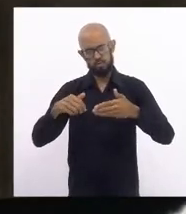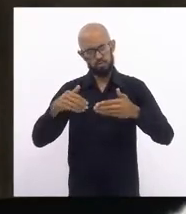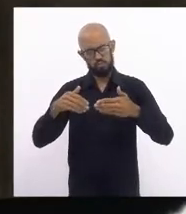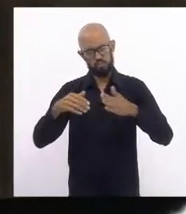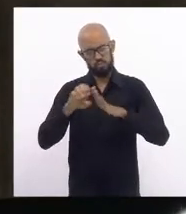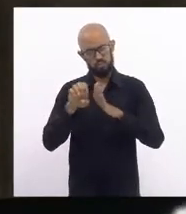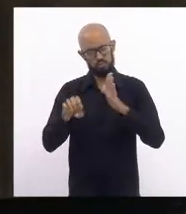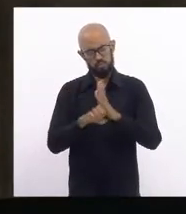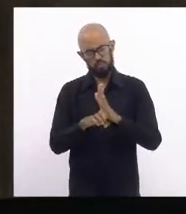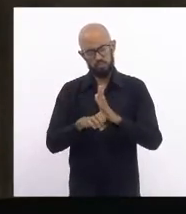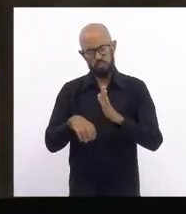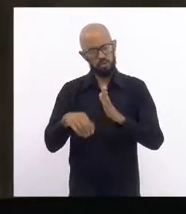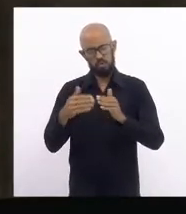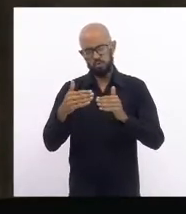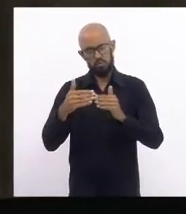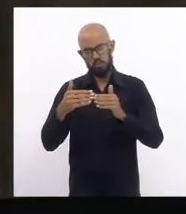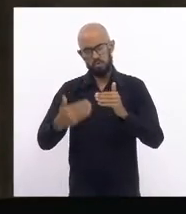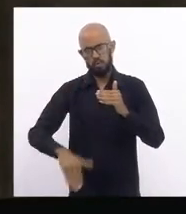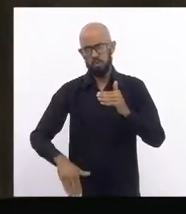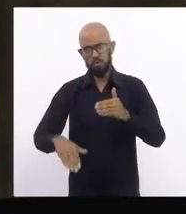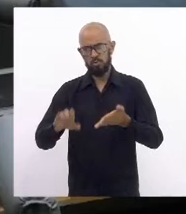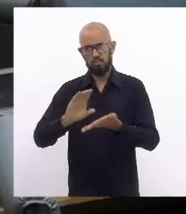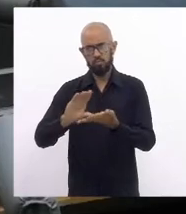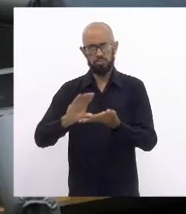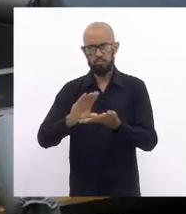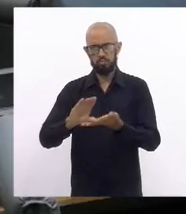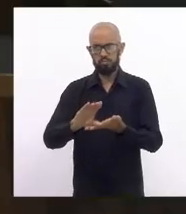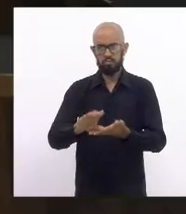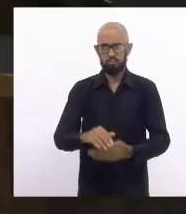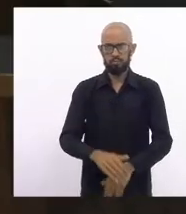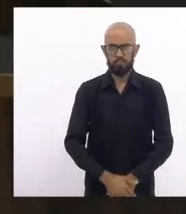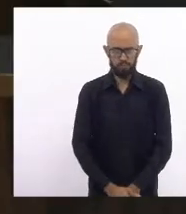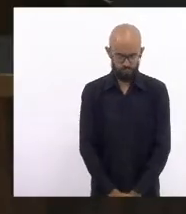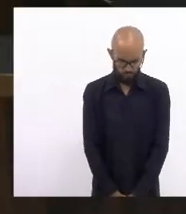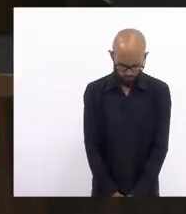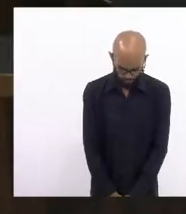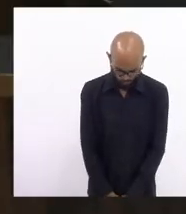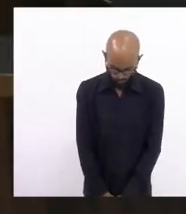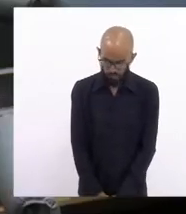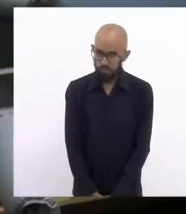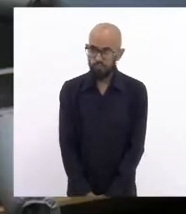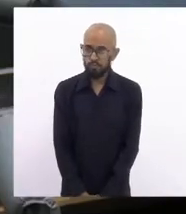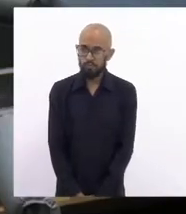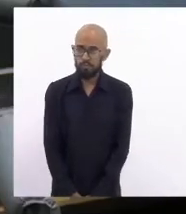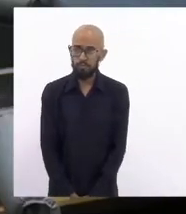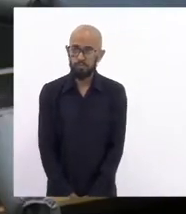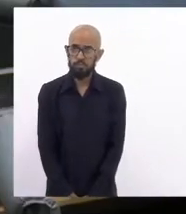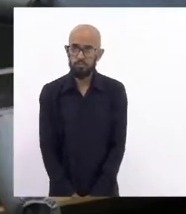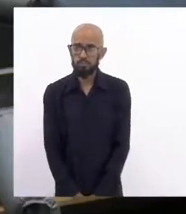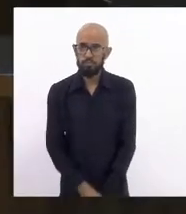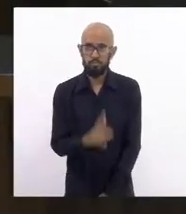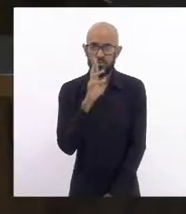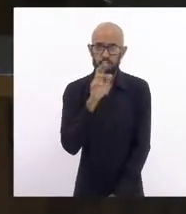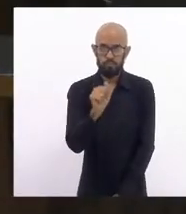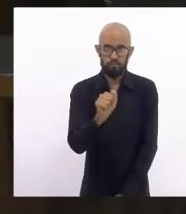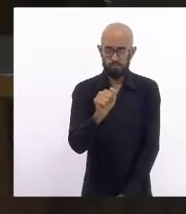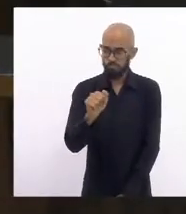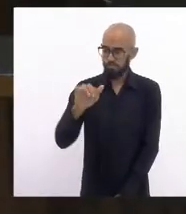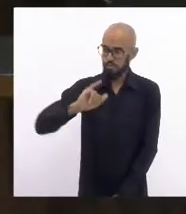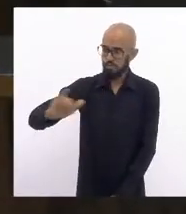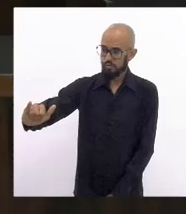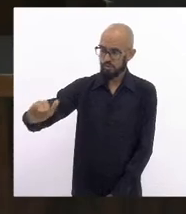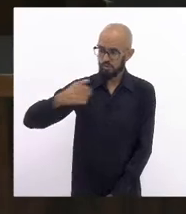contrário à emenda, sob o ponto de vista da constitucionalidade. Pelo... Voto divergente, presidente. Aberto voto